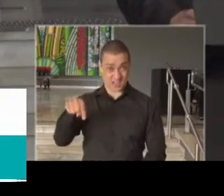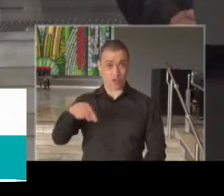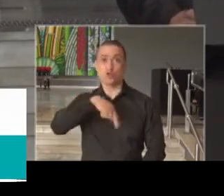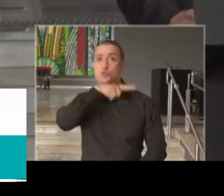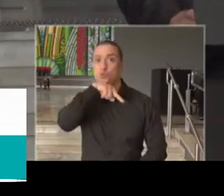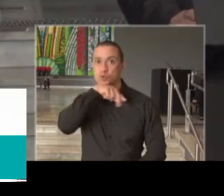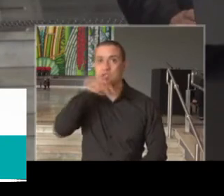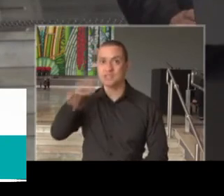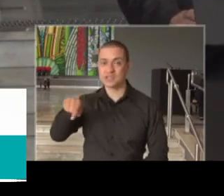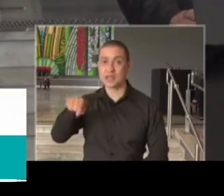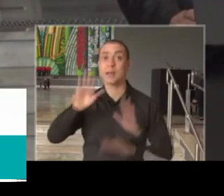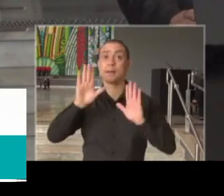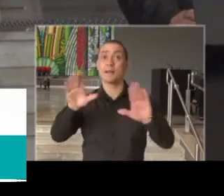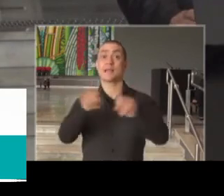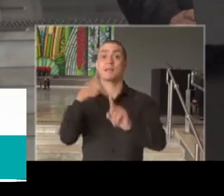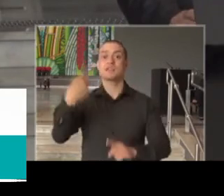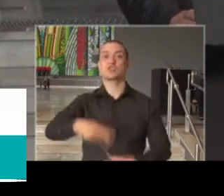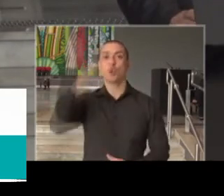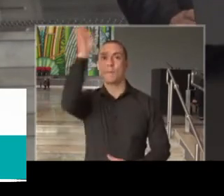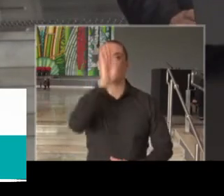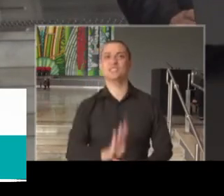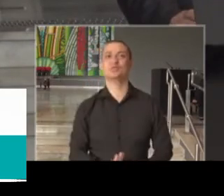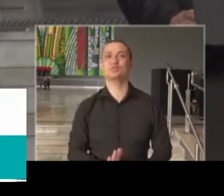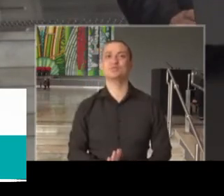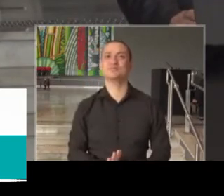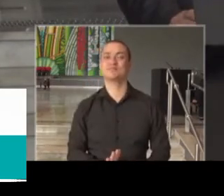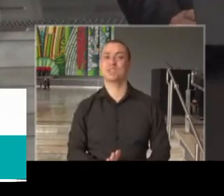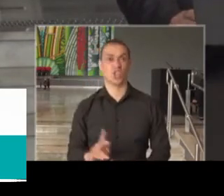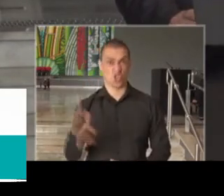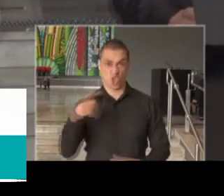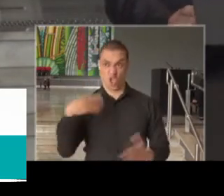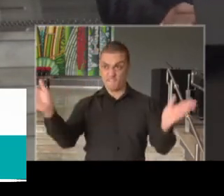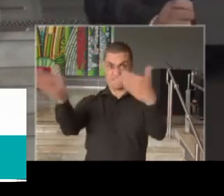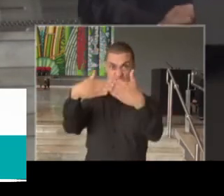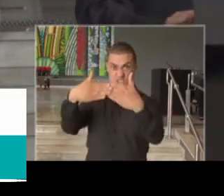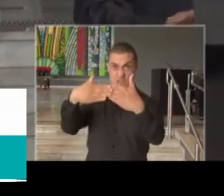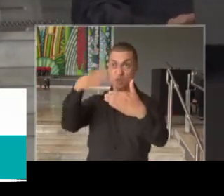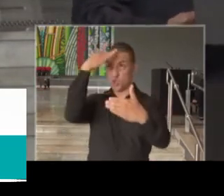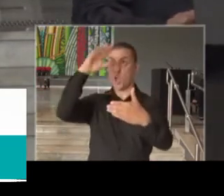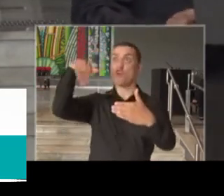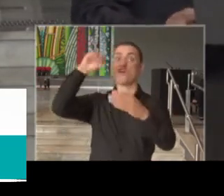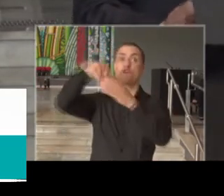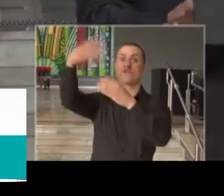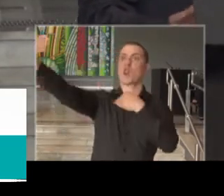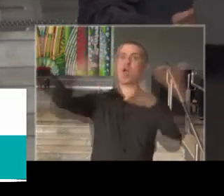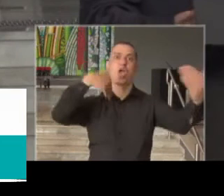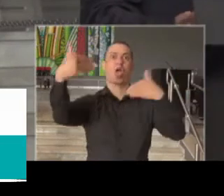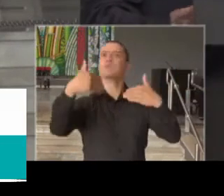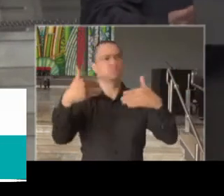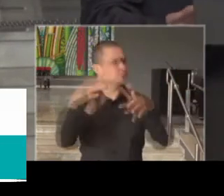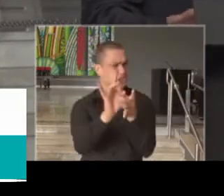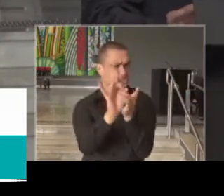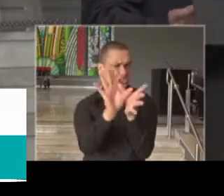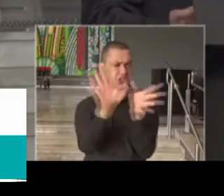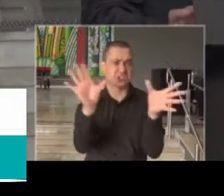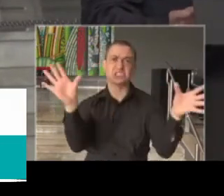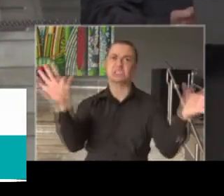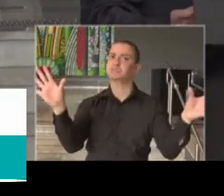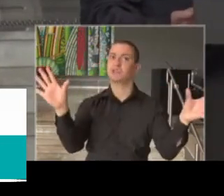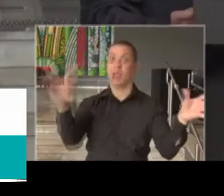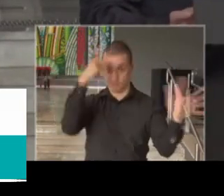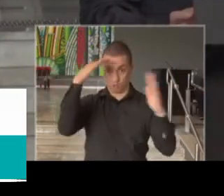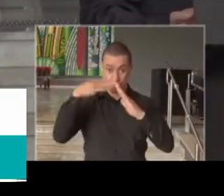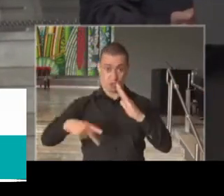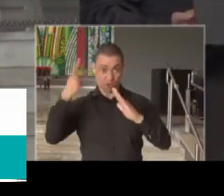ela é do Butantan, mas ela é do Brasil. Nós não fecharemos a fronteira para os brasileiros de São